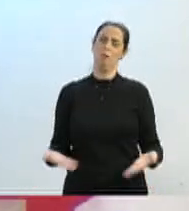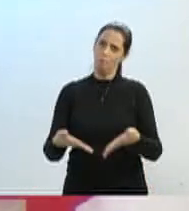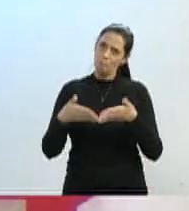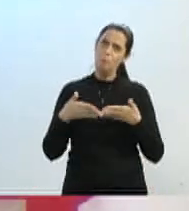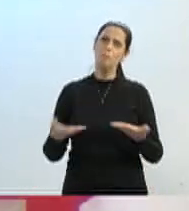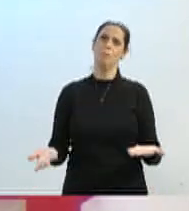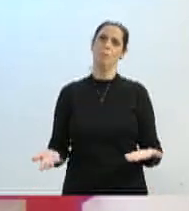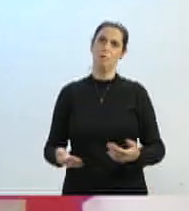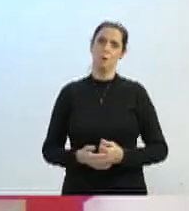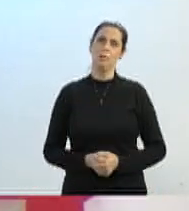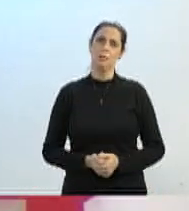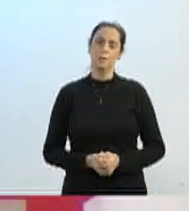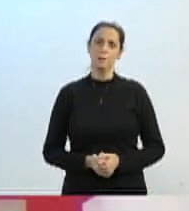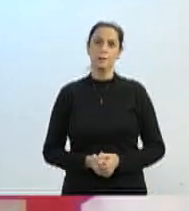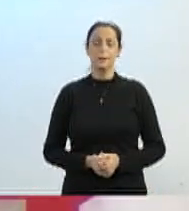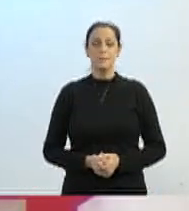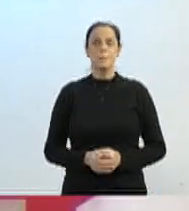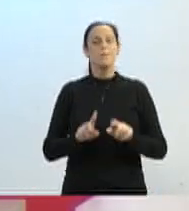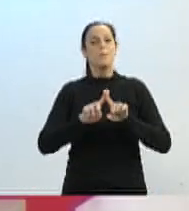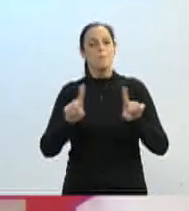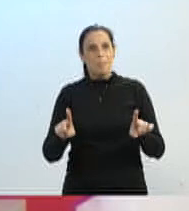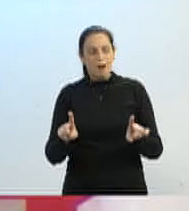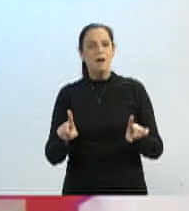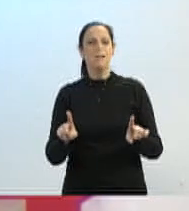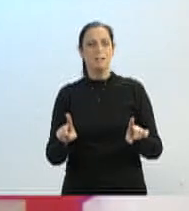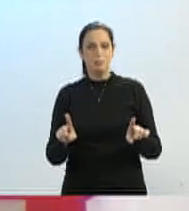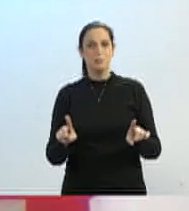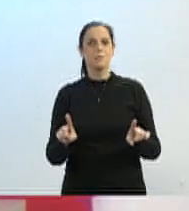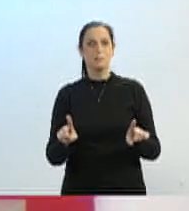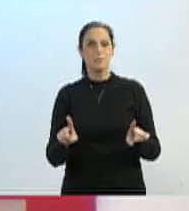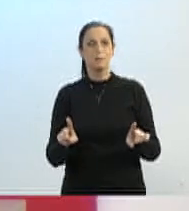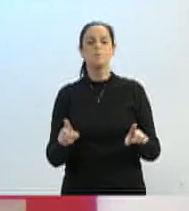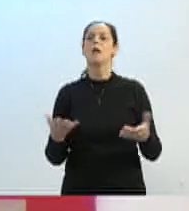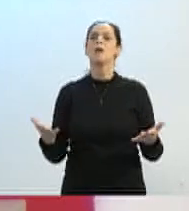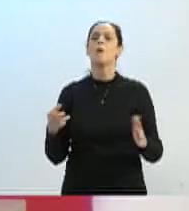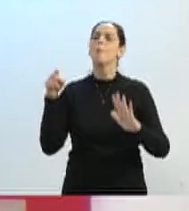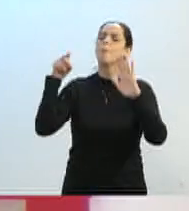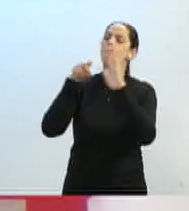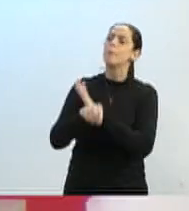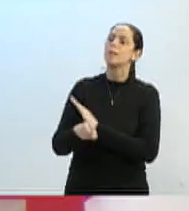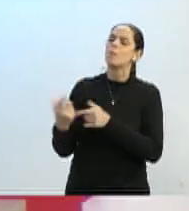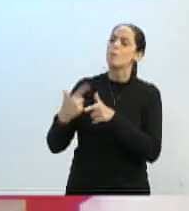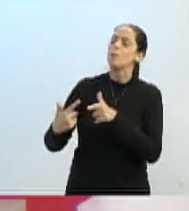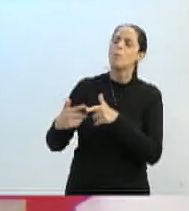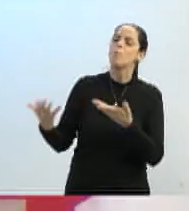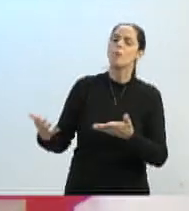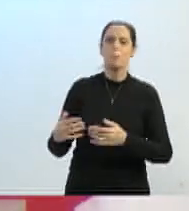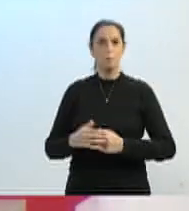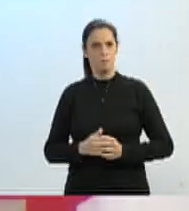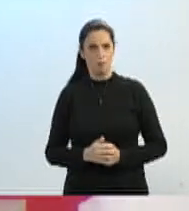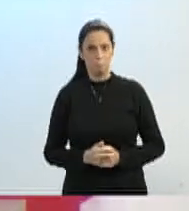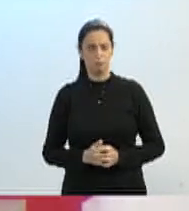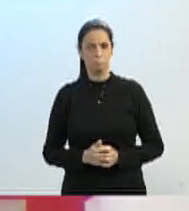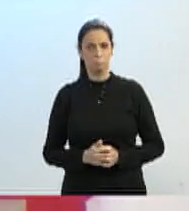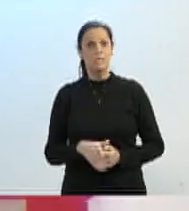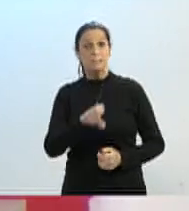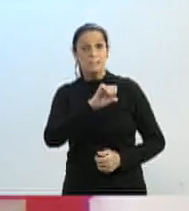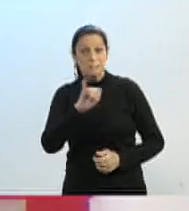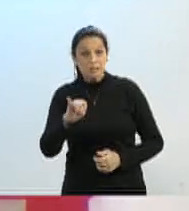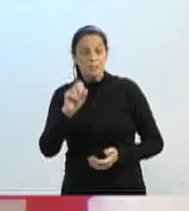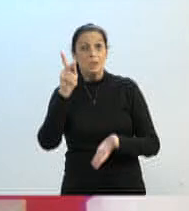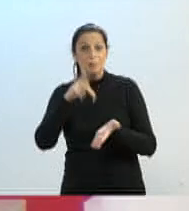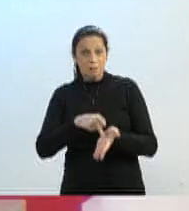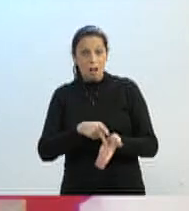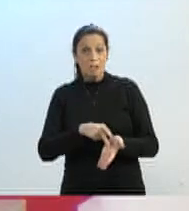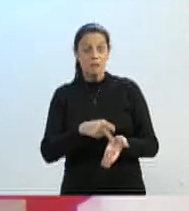favor. Agora me digam qual é o problema. Se alguém passar a se